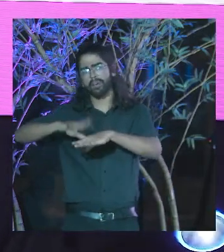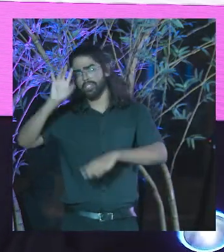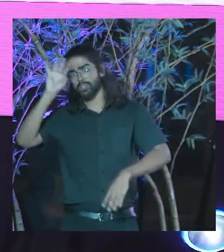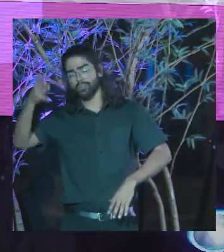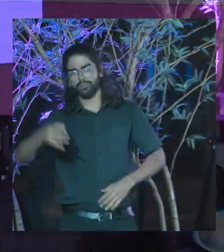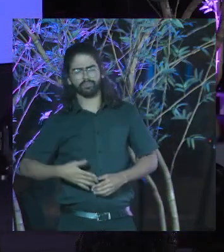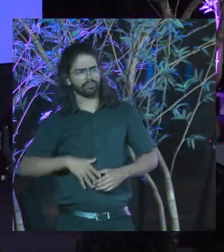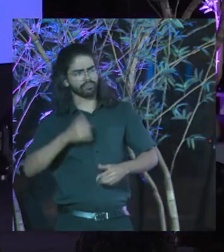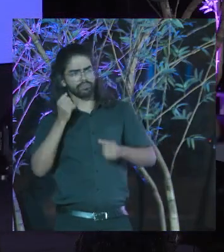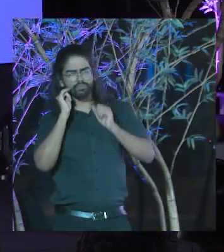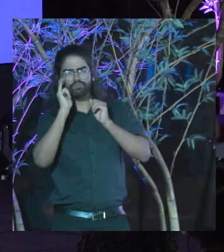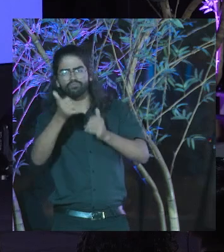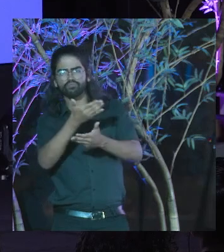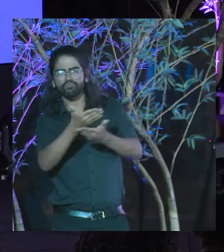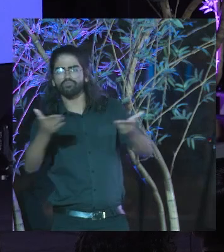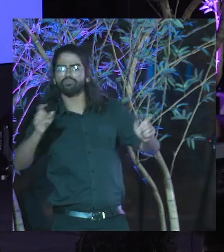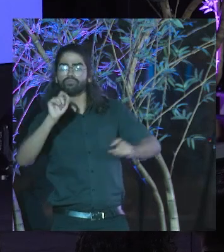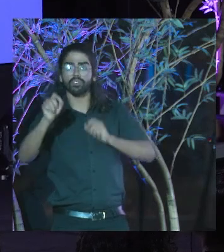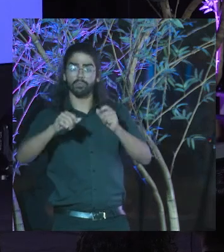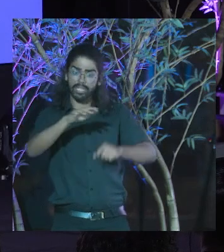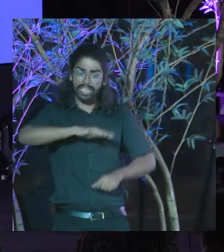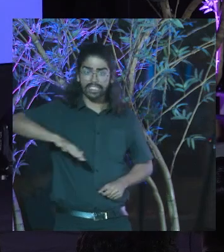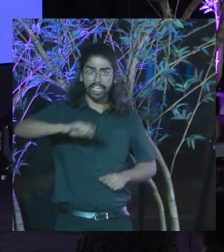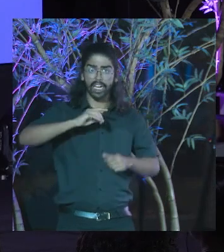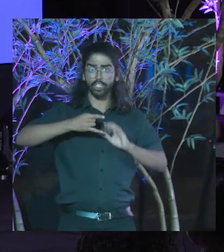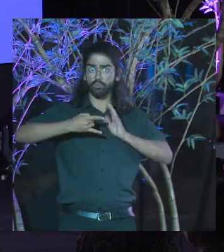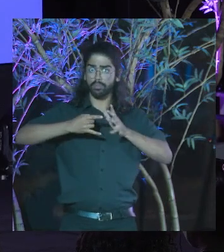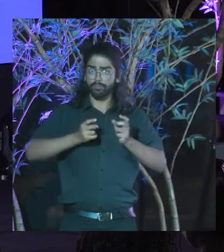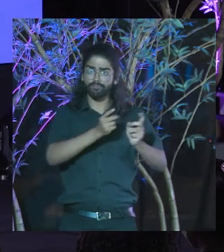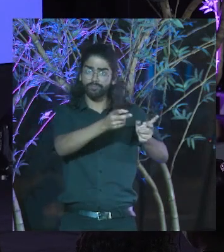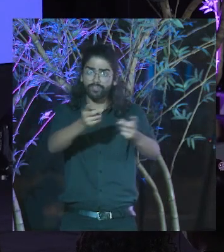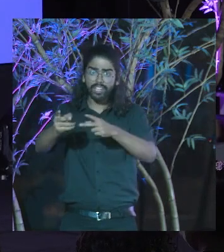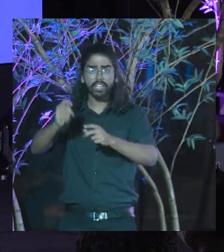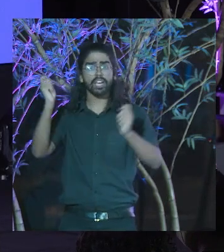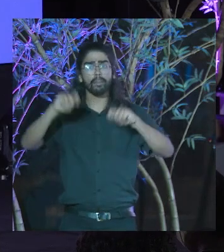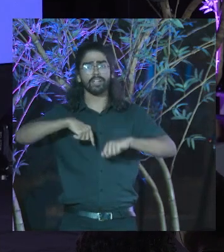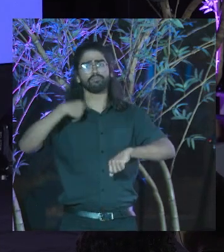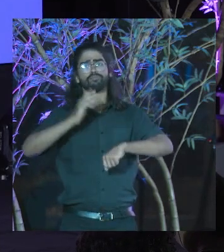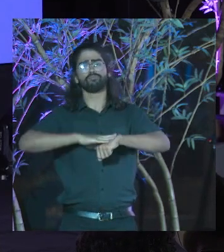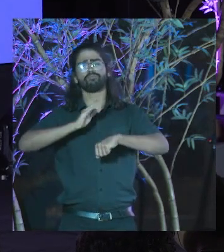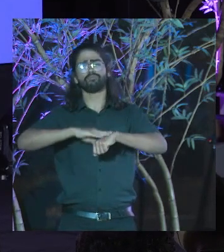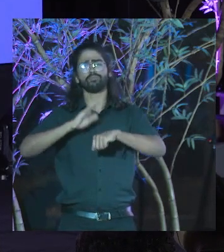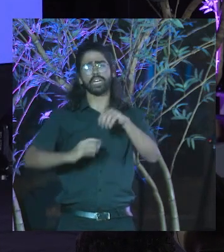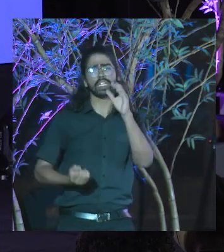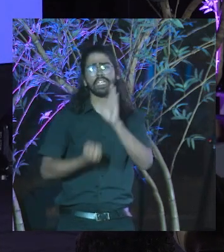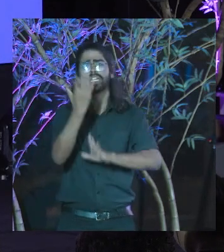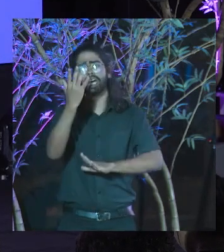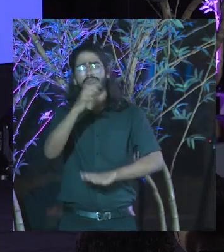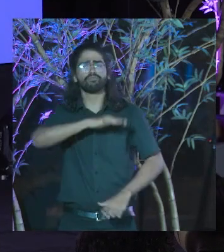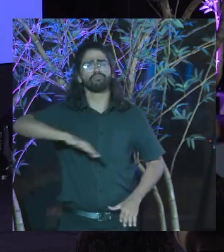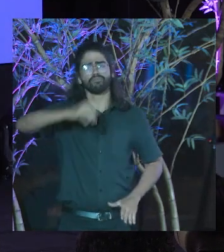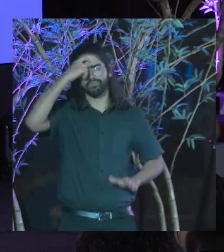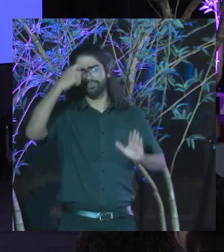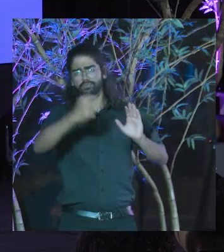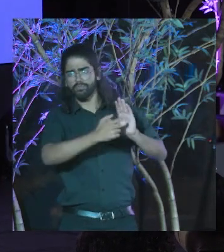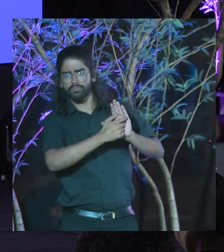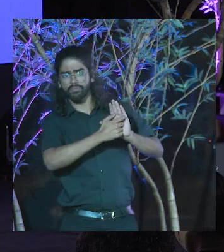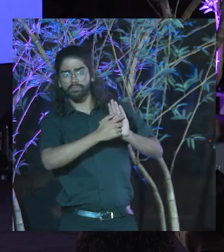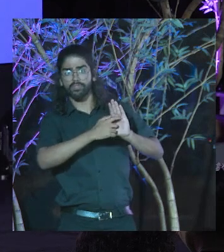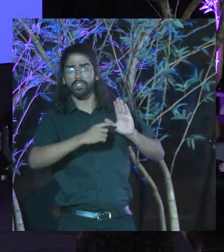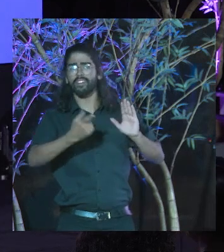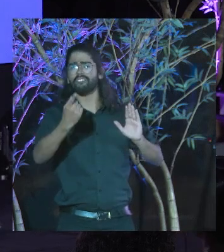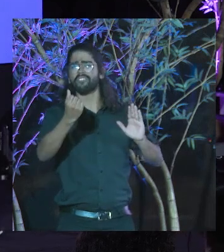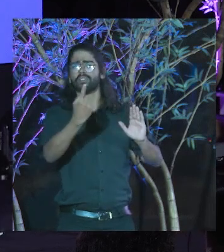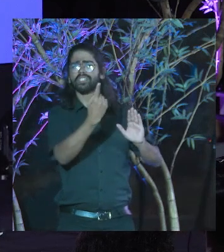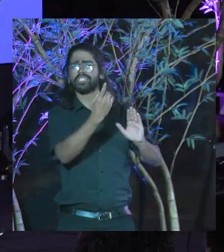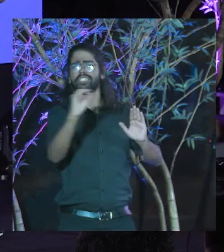estou contando isso para vocês porque esse marketplace criado permite que a gente crie nossos próprios sistemas de inteligência artificial. E ele custa